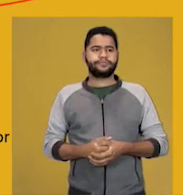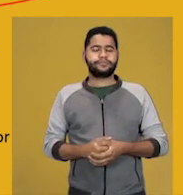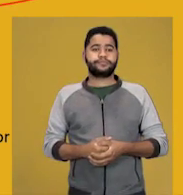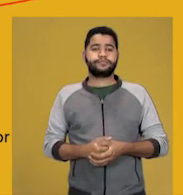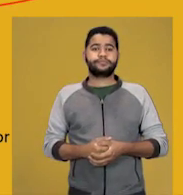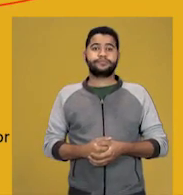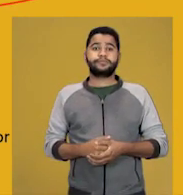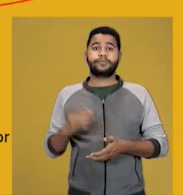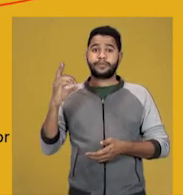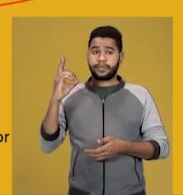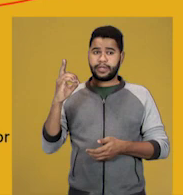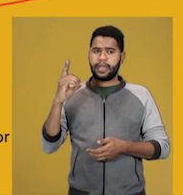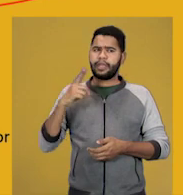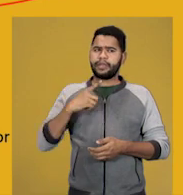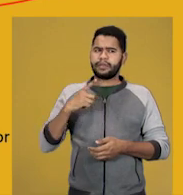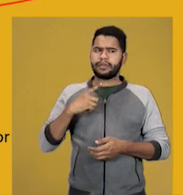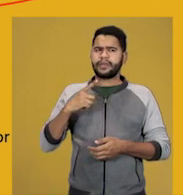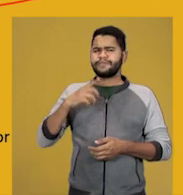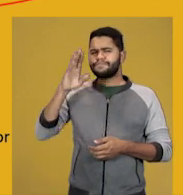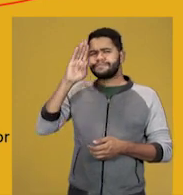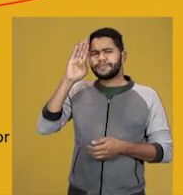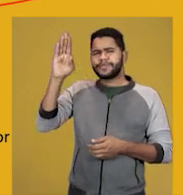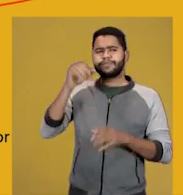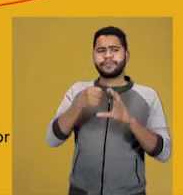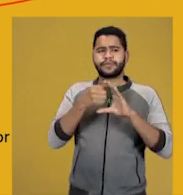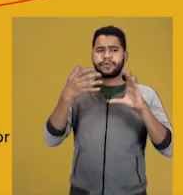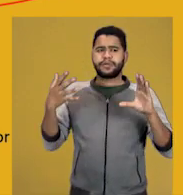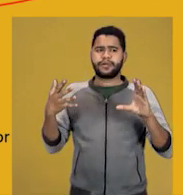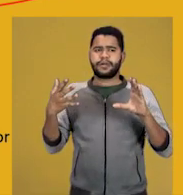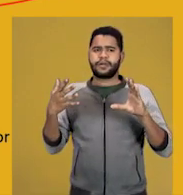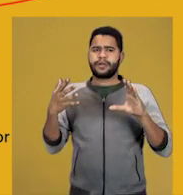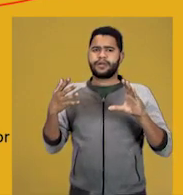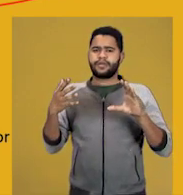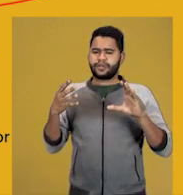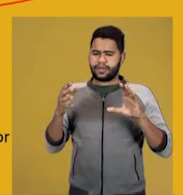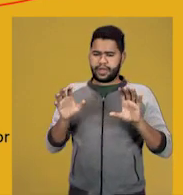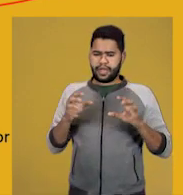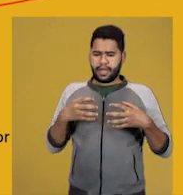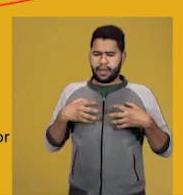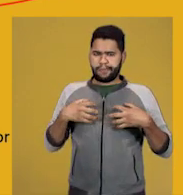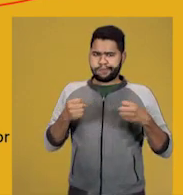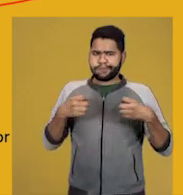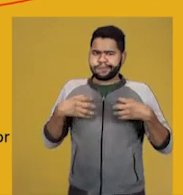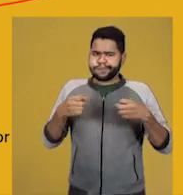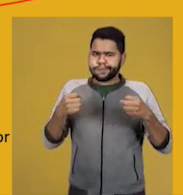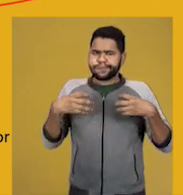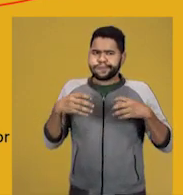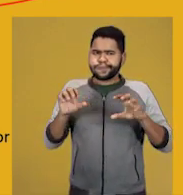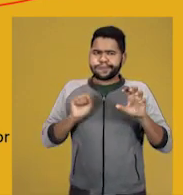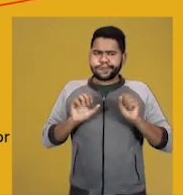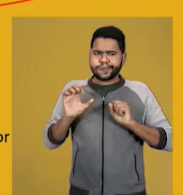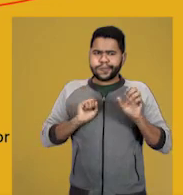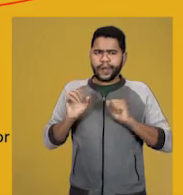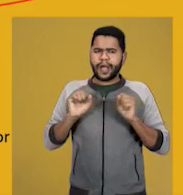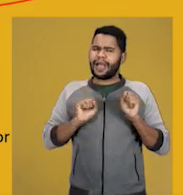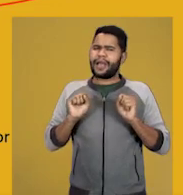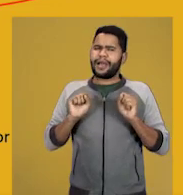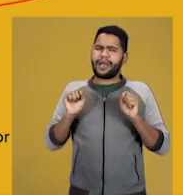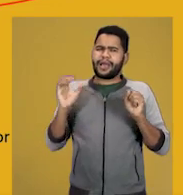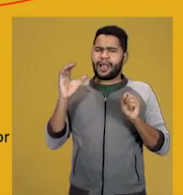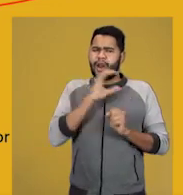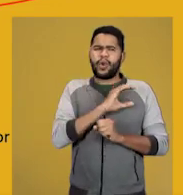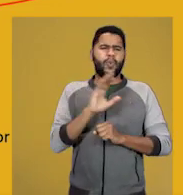as próximas, tem como principal característica a absorção do calor, facilitando o equilíbrio térmico? Também